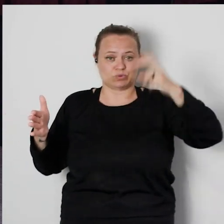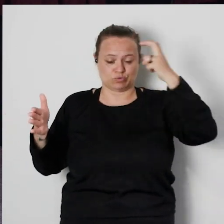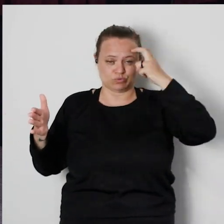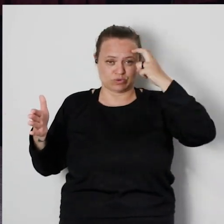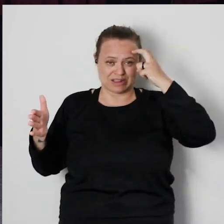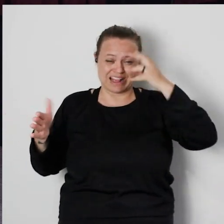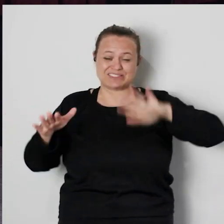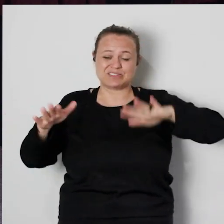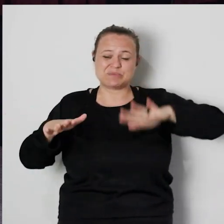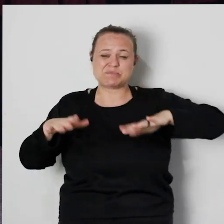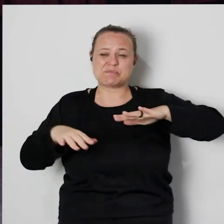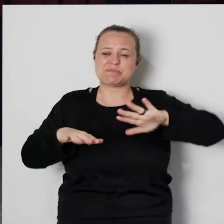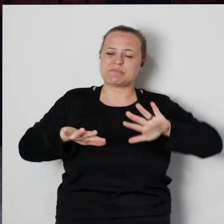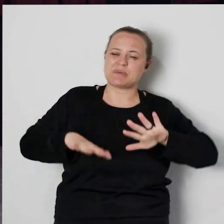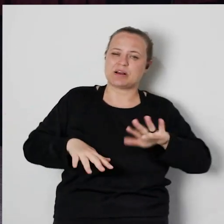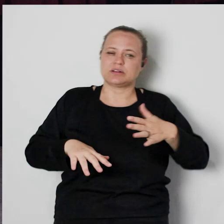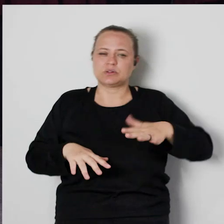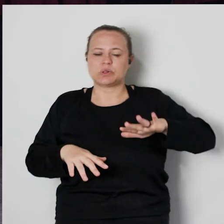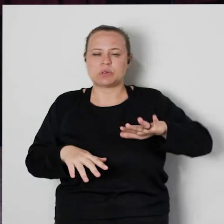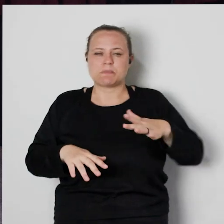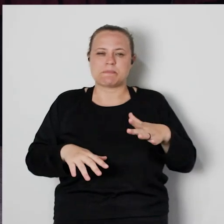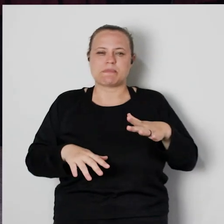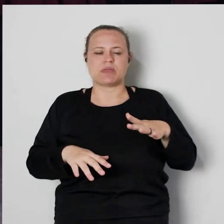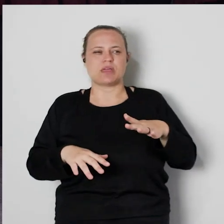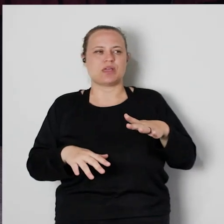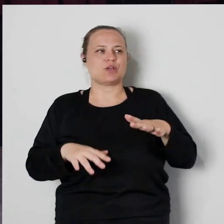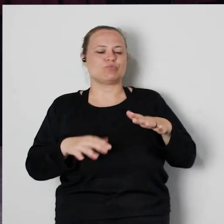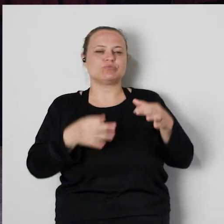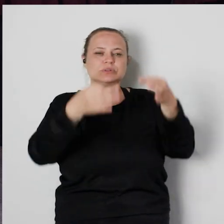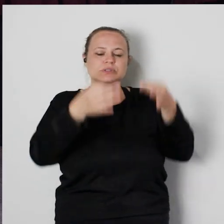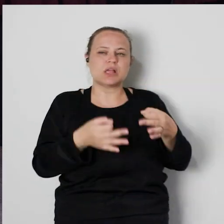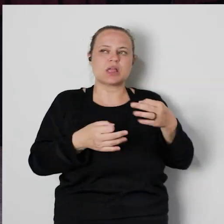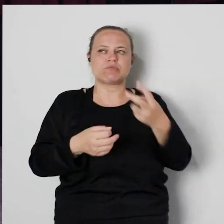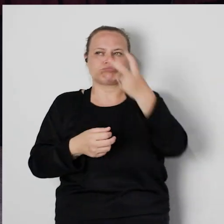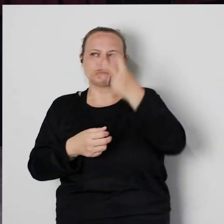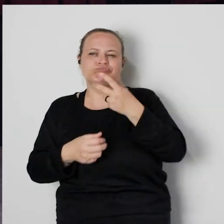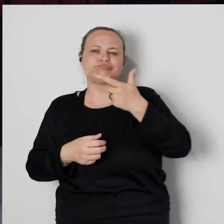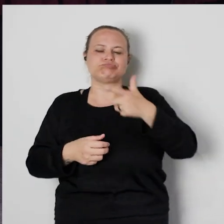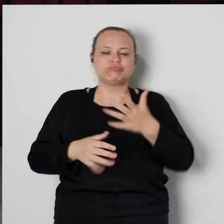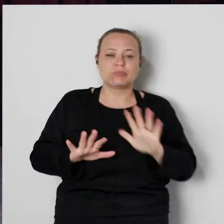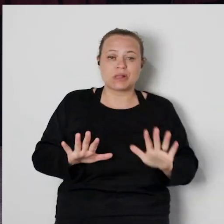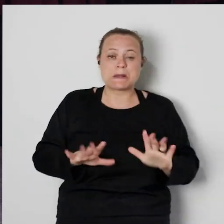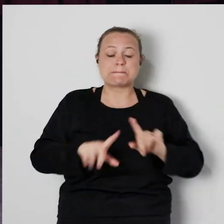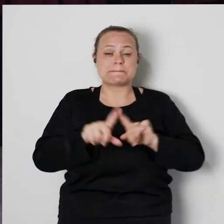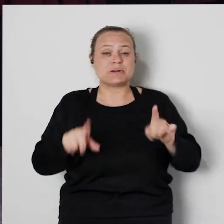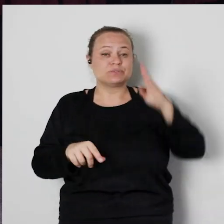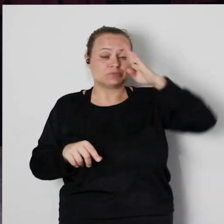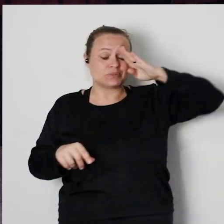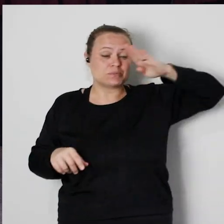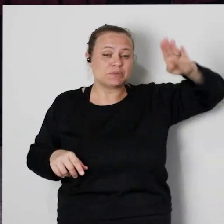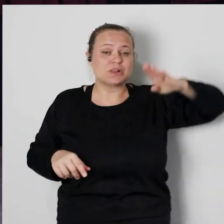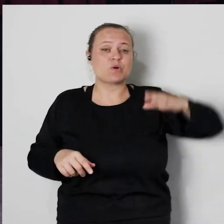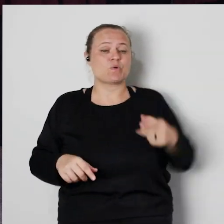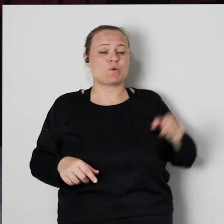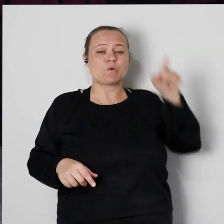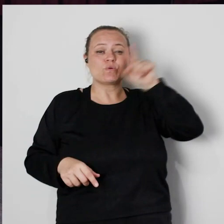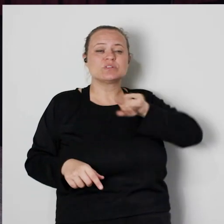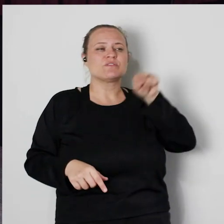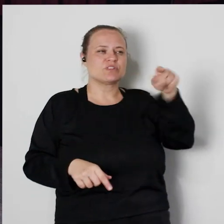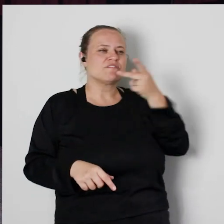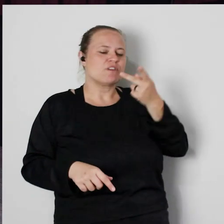estruturar uma série de instâncias que fazem parte da área da cultura, às vezes de maneira mais ou menos informal